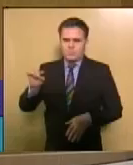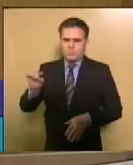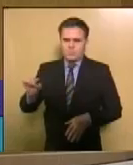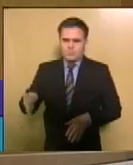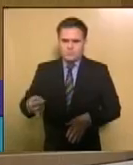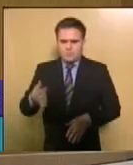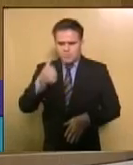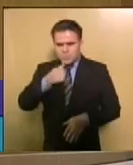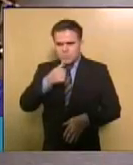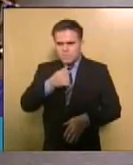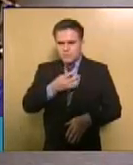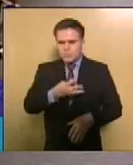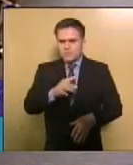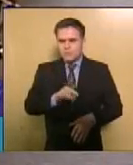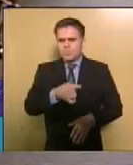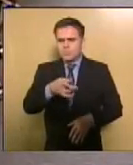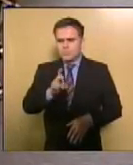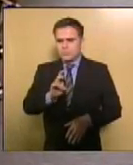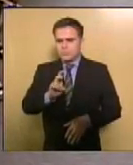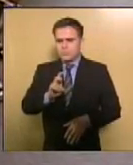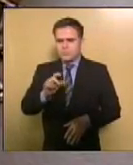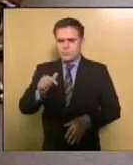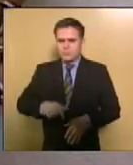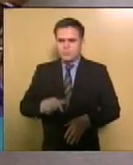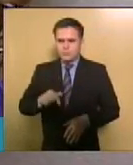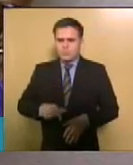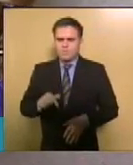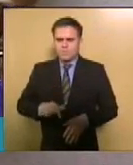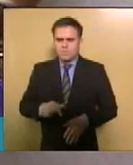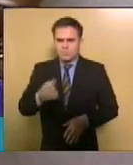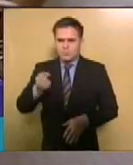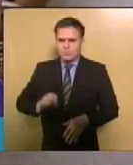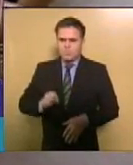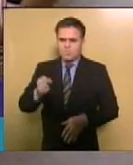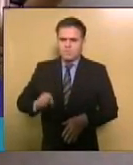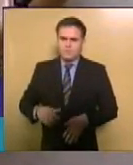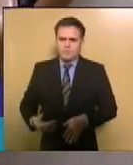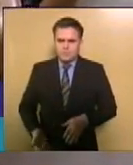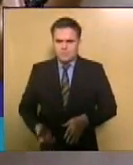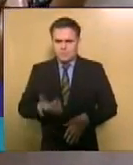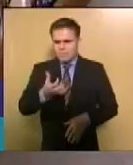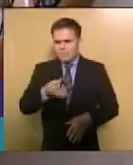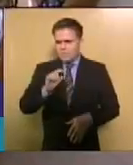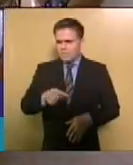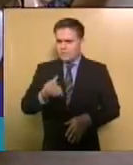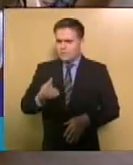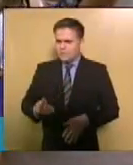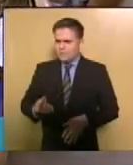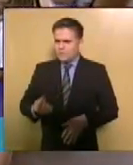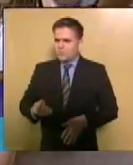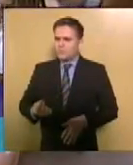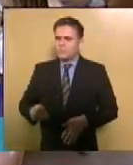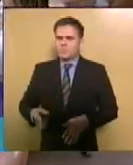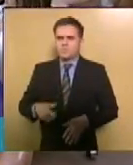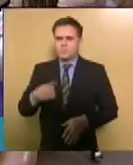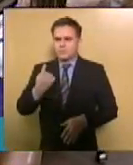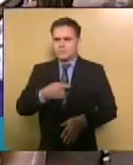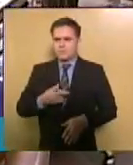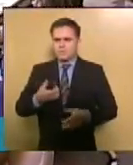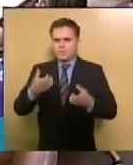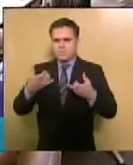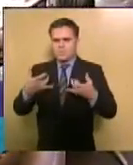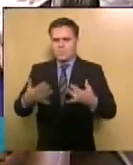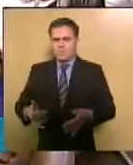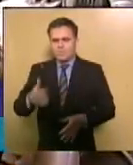no Brasil é de 4,5 aqui no em Sergipe é de 6,1 e quando a gente fala de